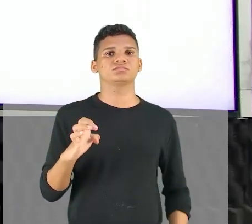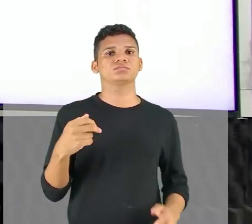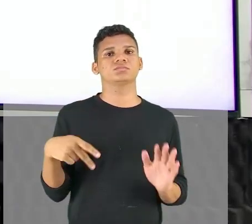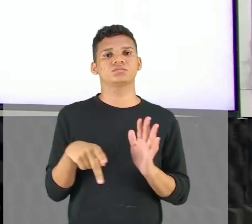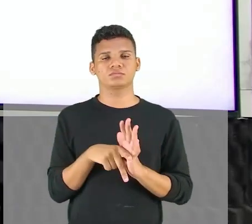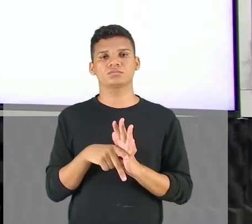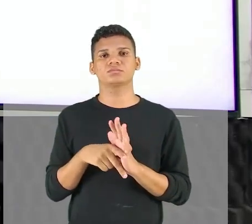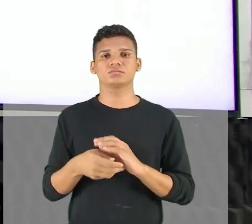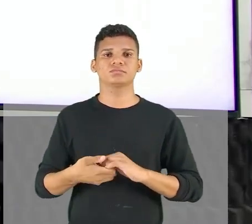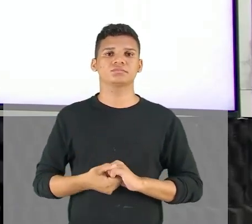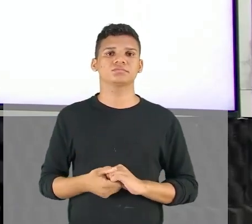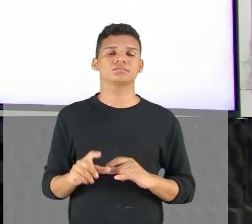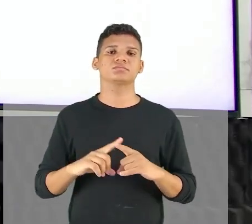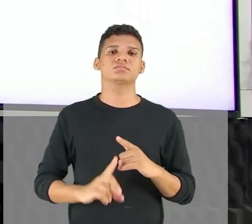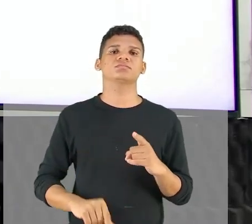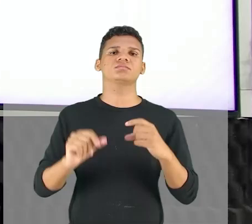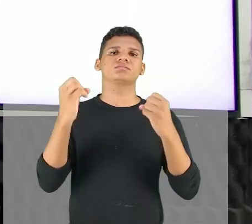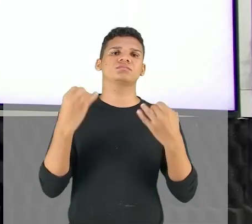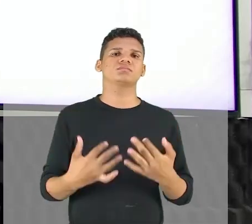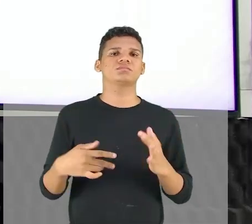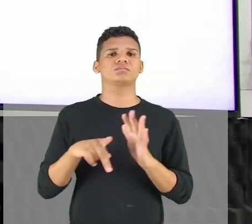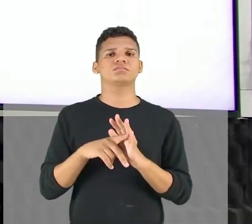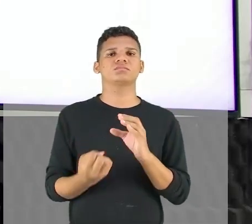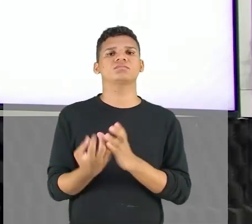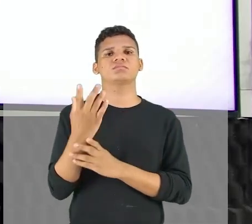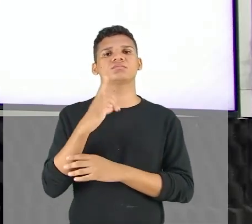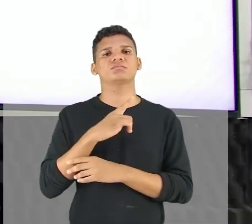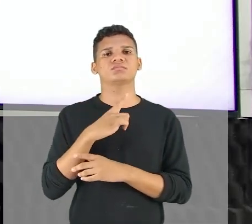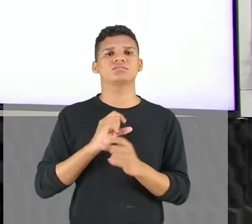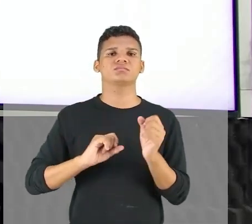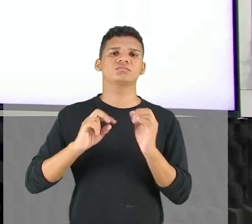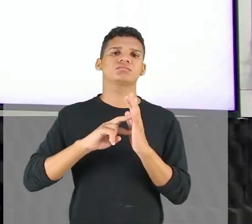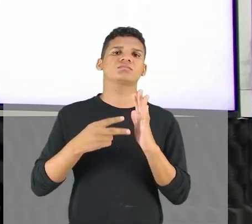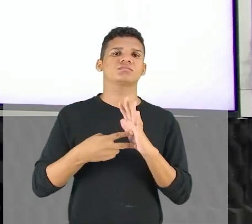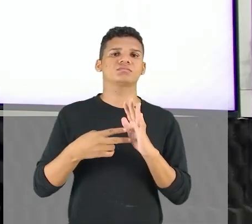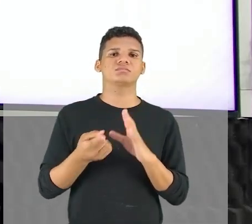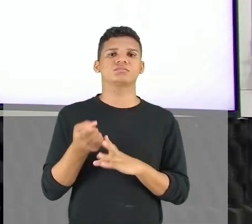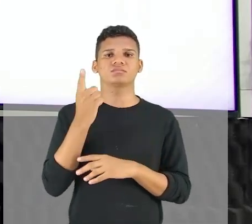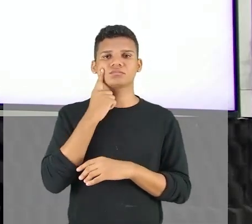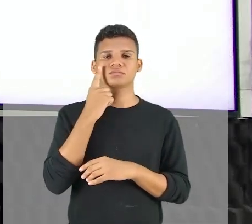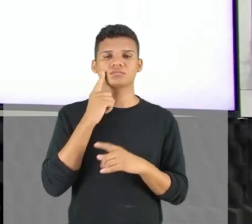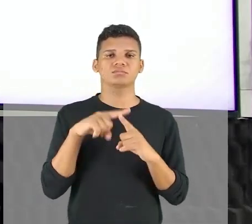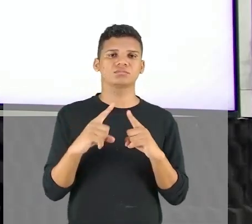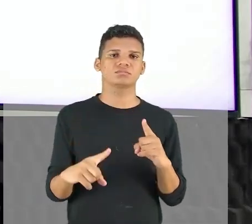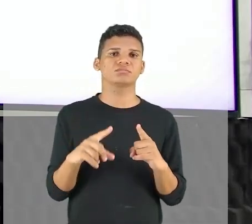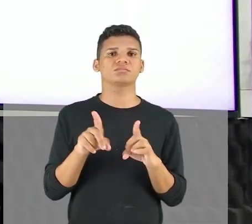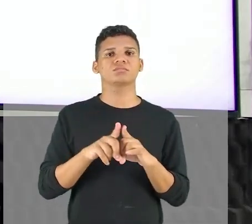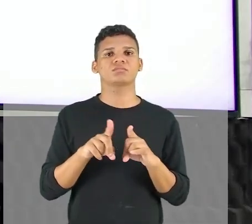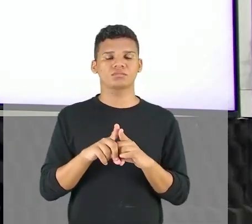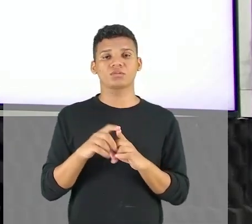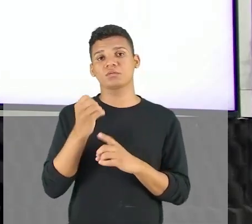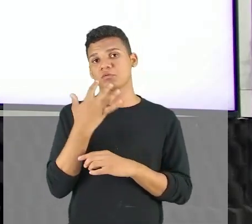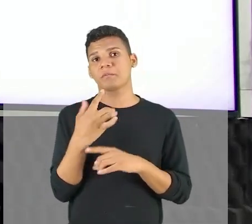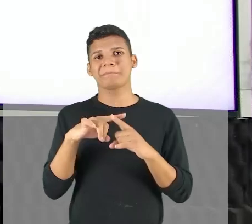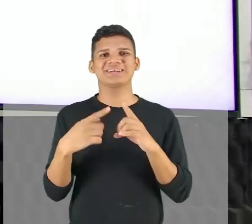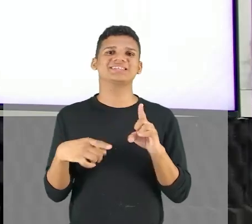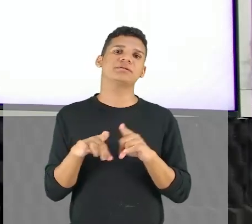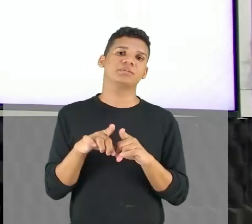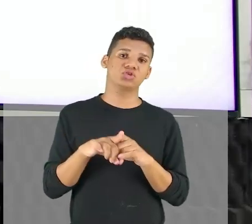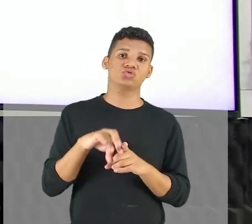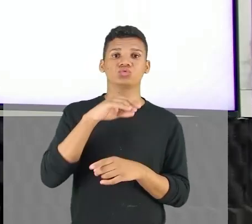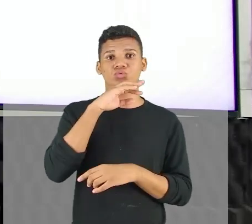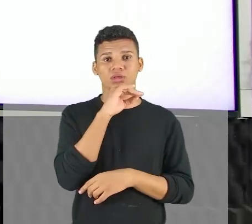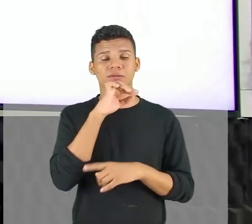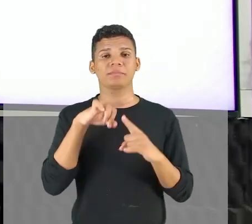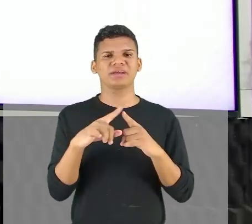Moral, ele vai desenvolver a seguinte ideia. Ele vai pegar o conceito de bom e de mal. E ele vai pegar,